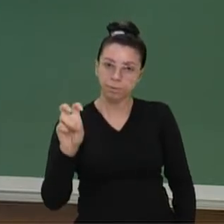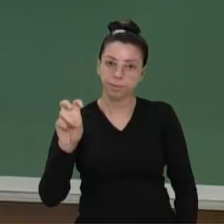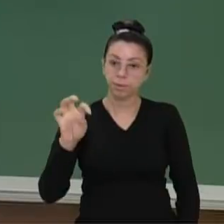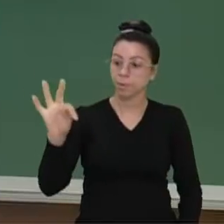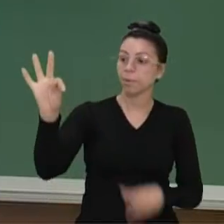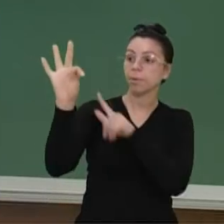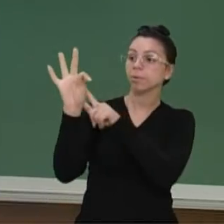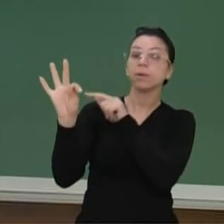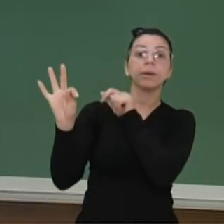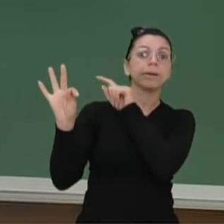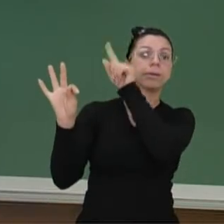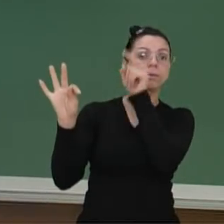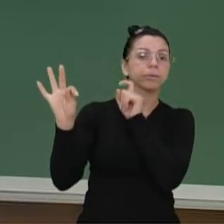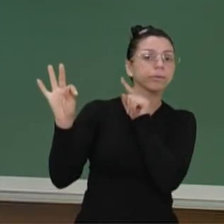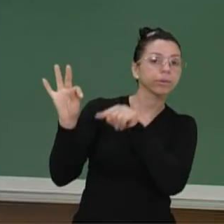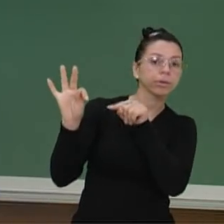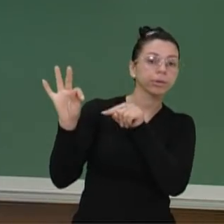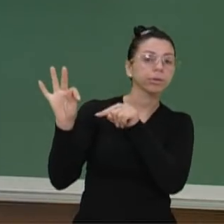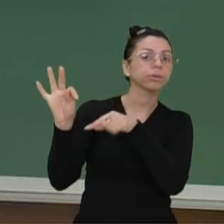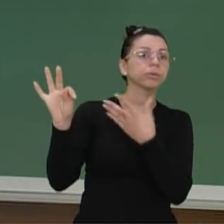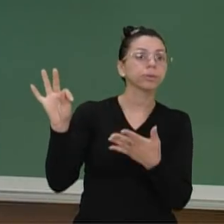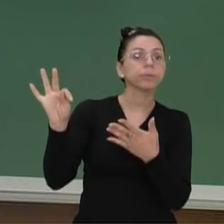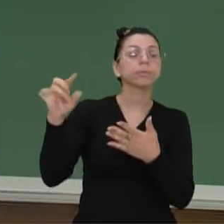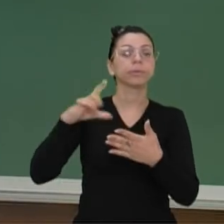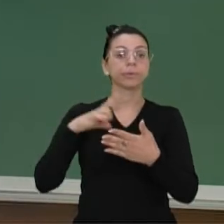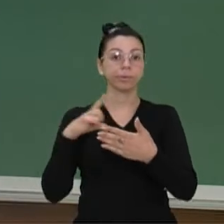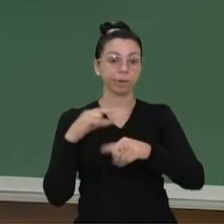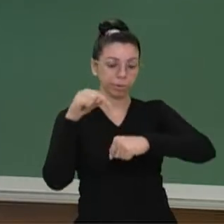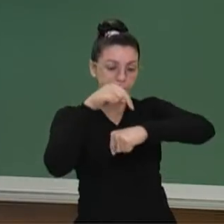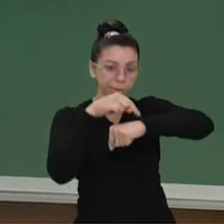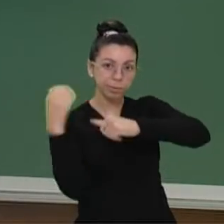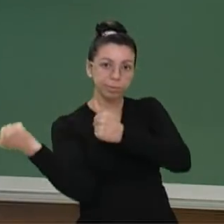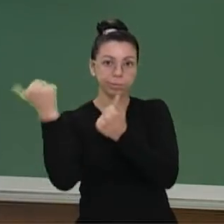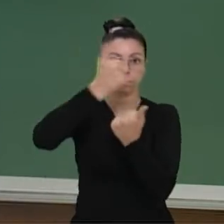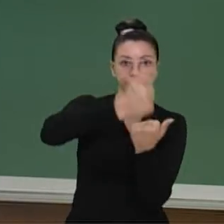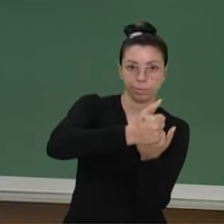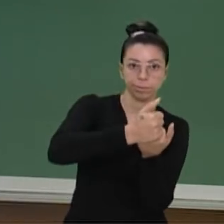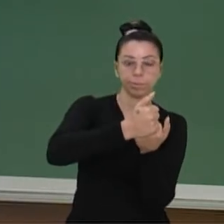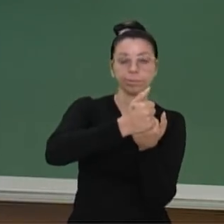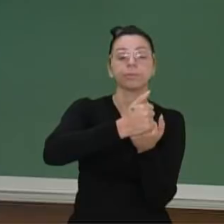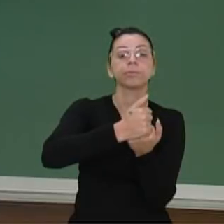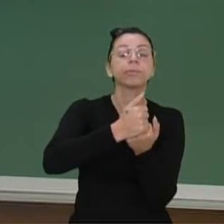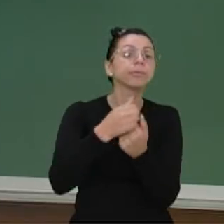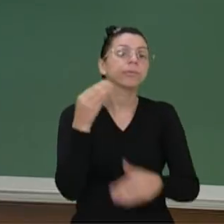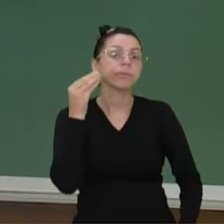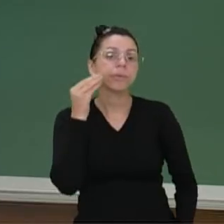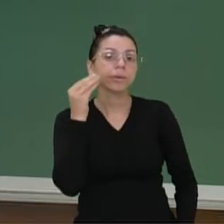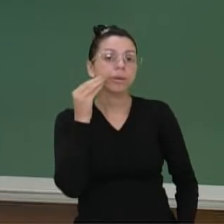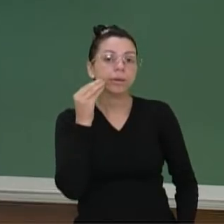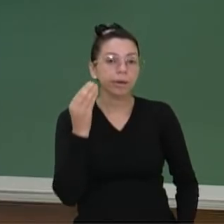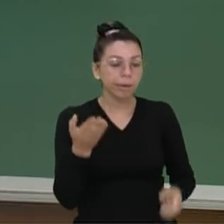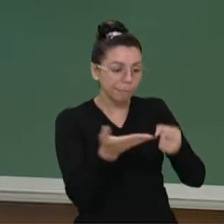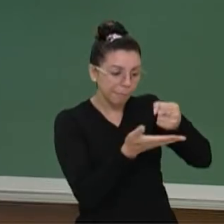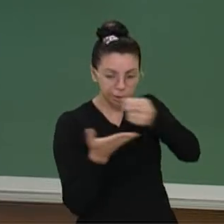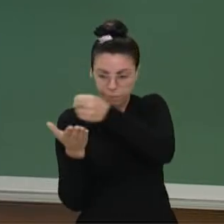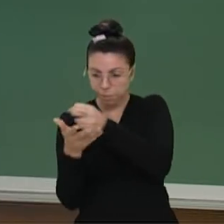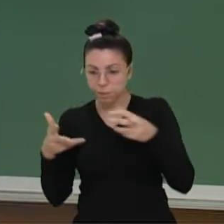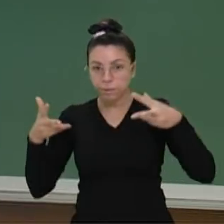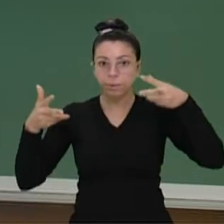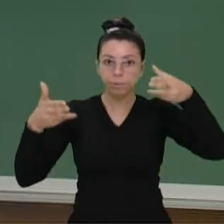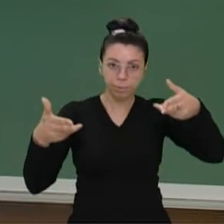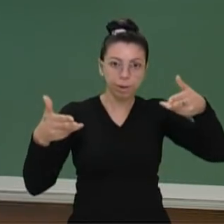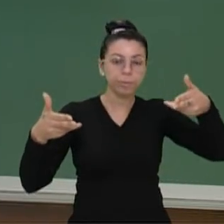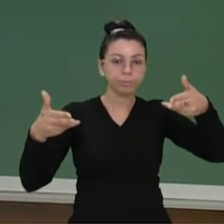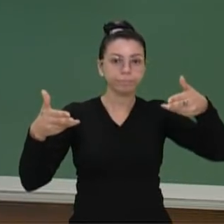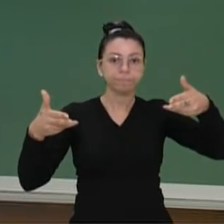isso, você vai ter uns minutinhos para substituir os valores aqui e tentar igualar as bases, que é assim que a gente resolve